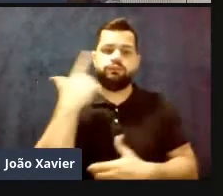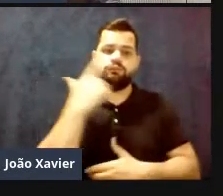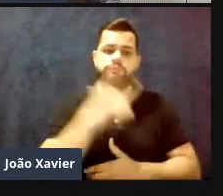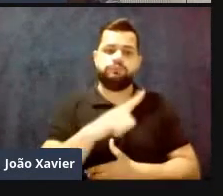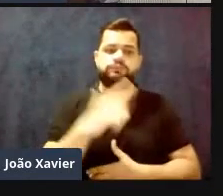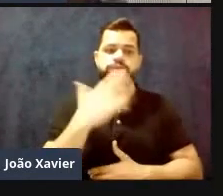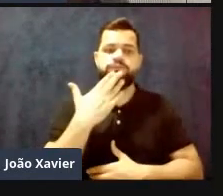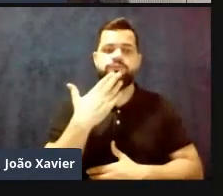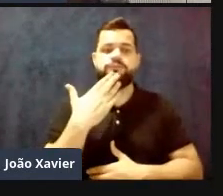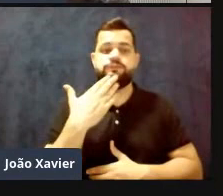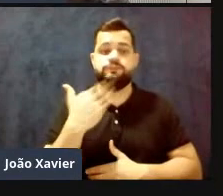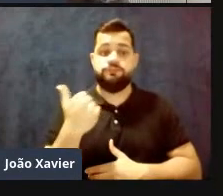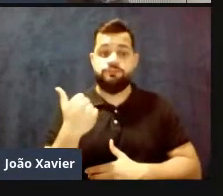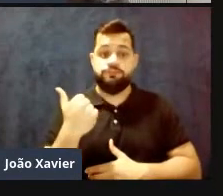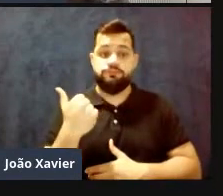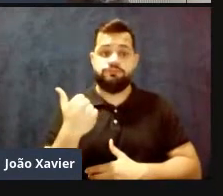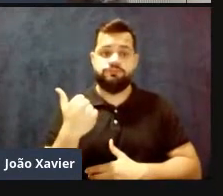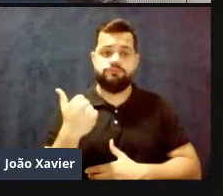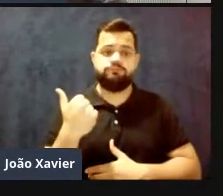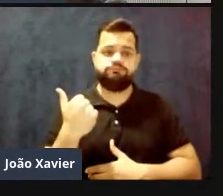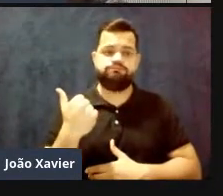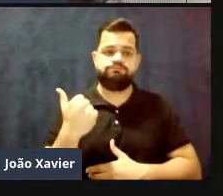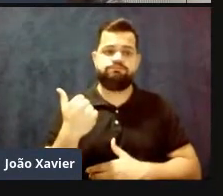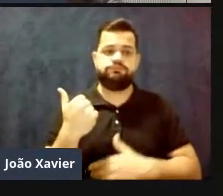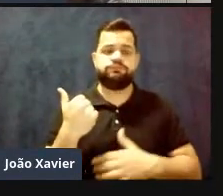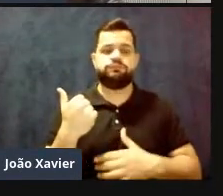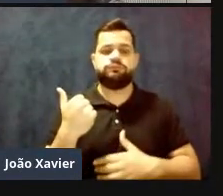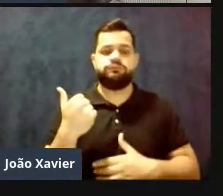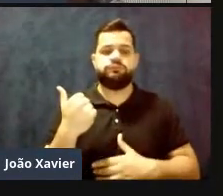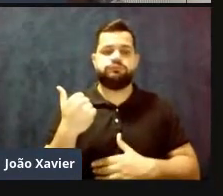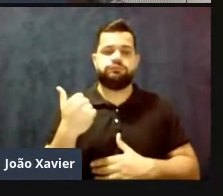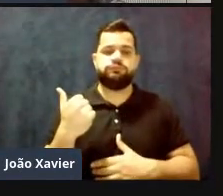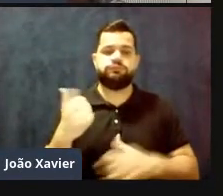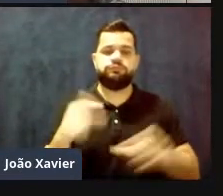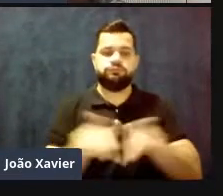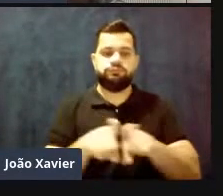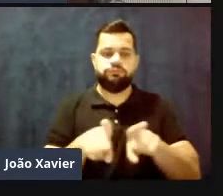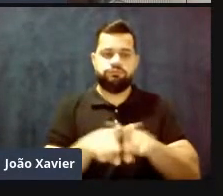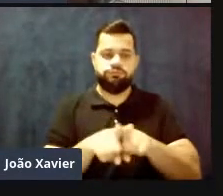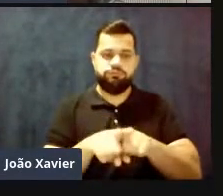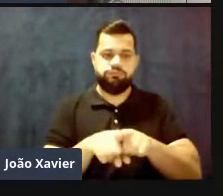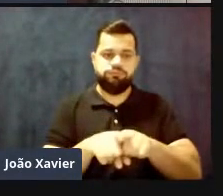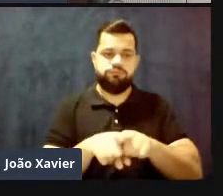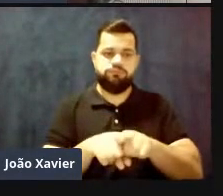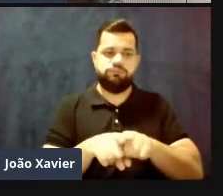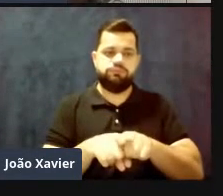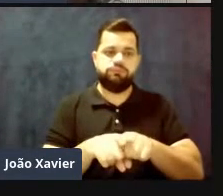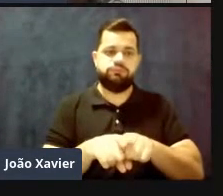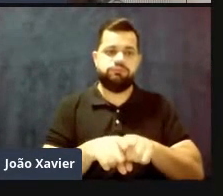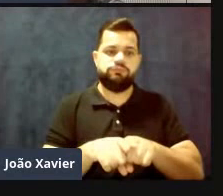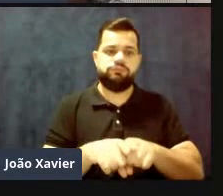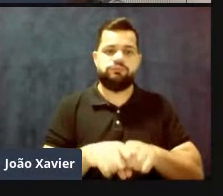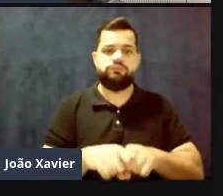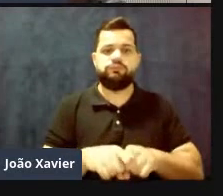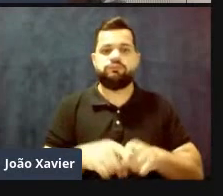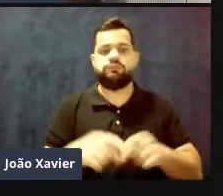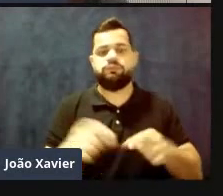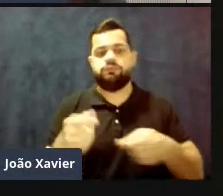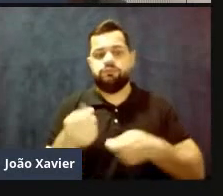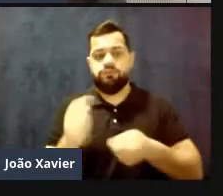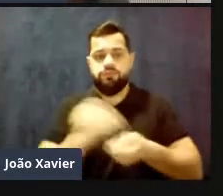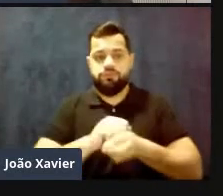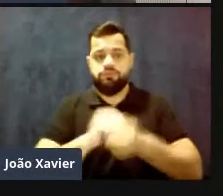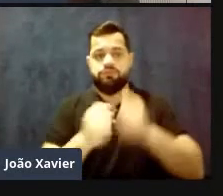de evolução da doença, era muito precoce isso aqui, você vai fazer os ajustes e as progressões da terapia. A gente